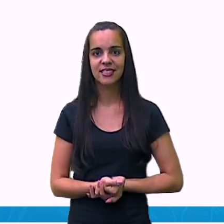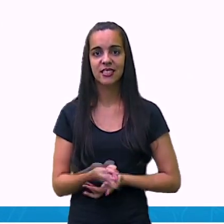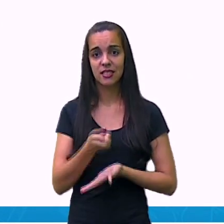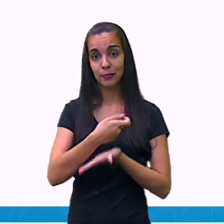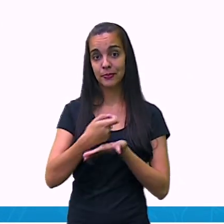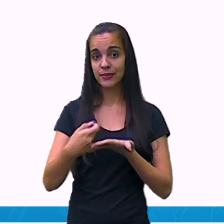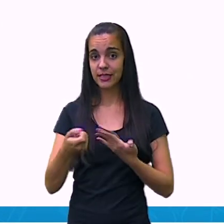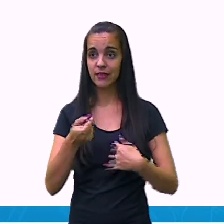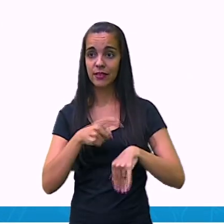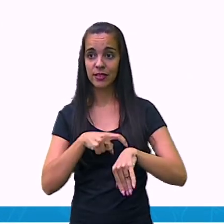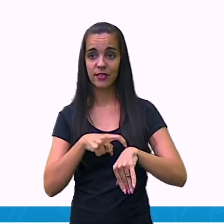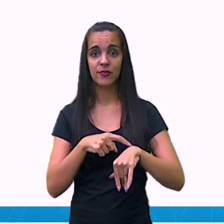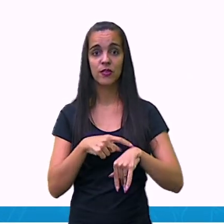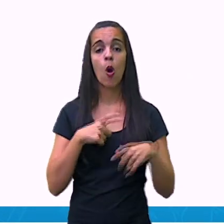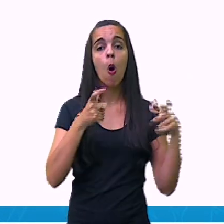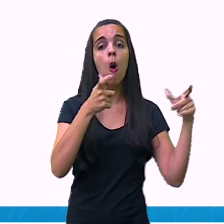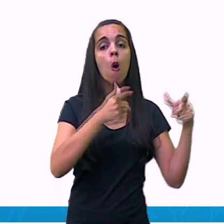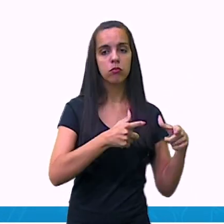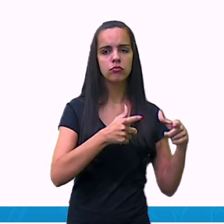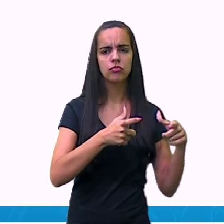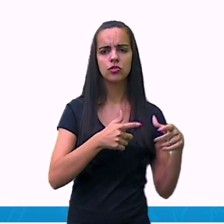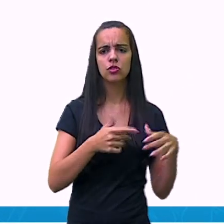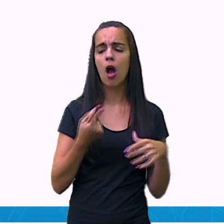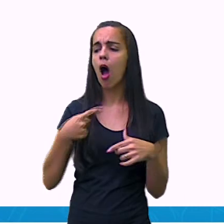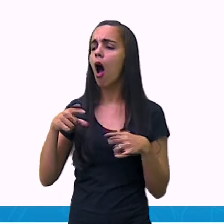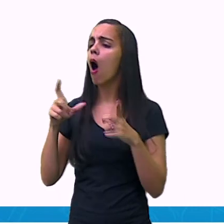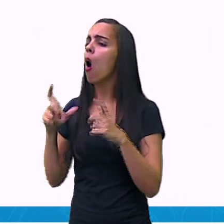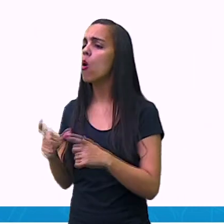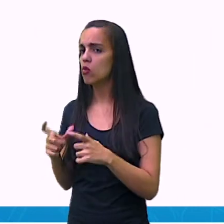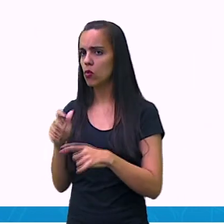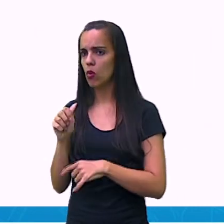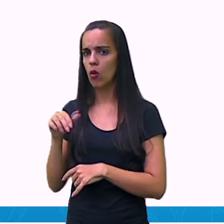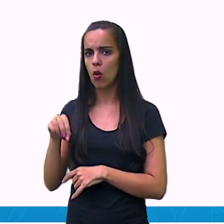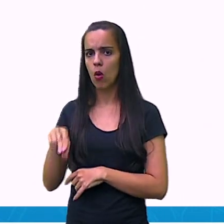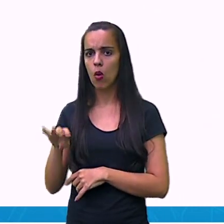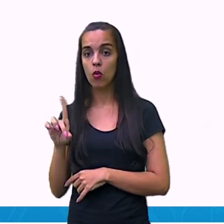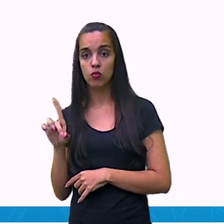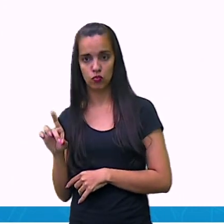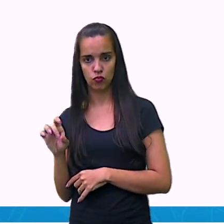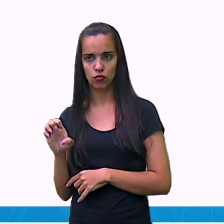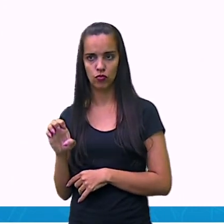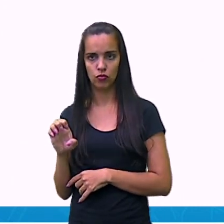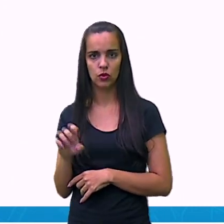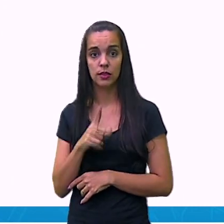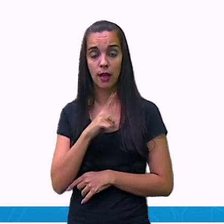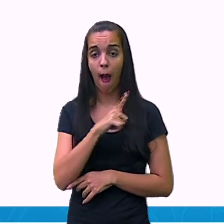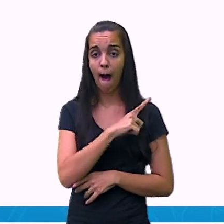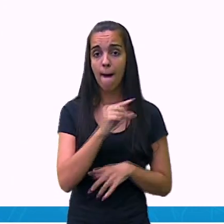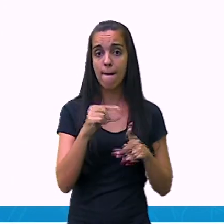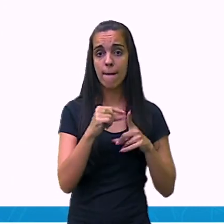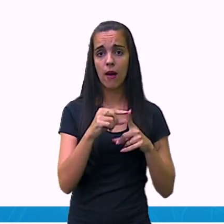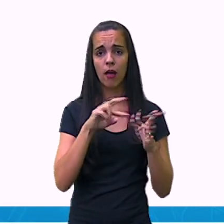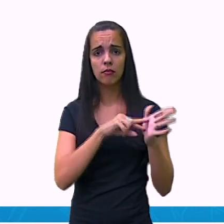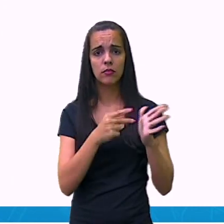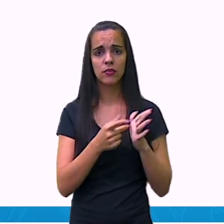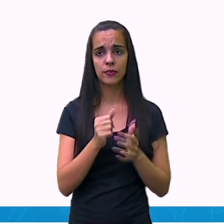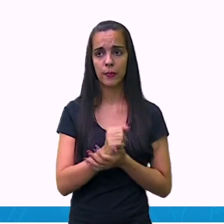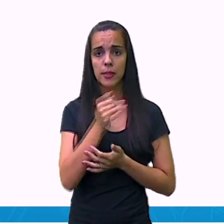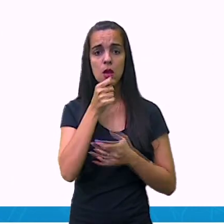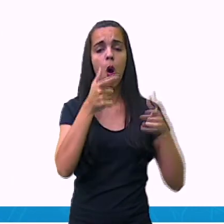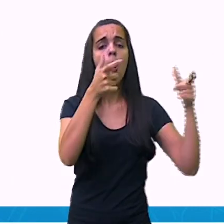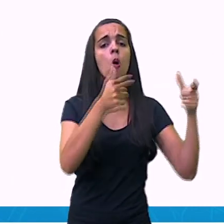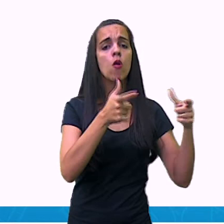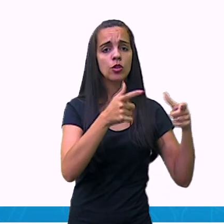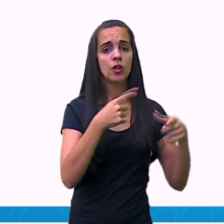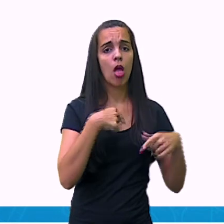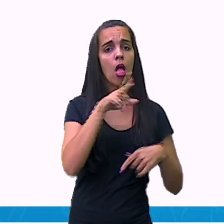exemplo. Onde e aonde? Quando é que nós usamos essas duas palavras? Onde